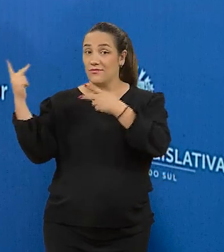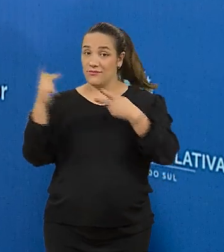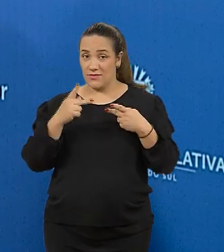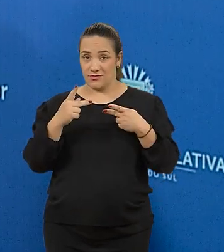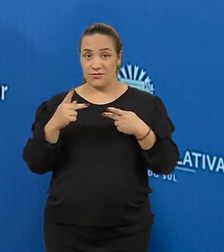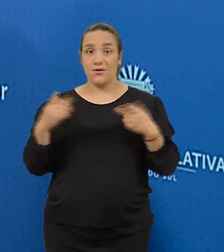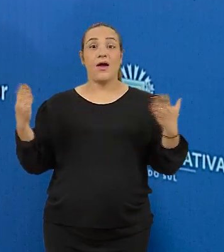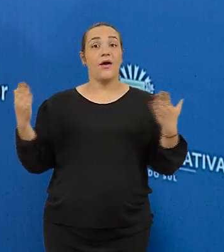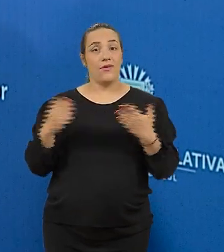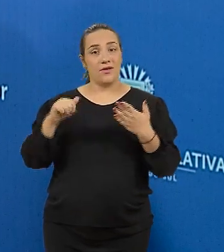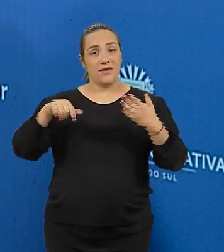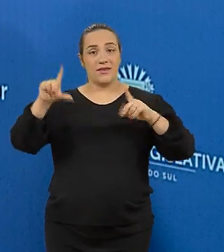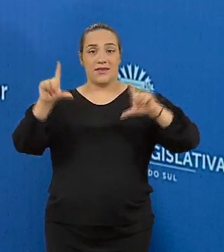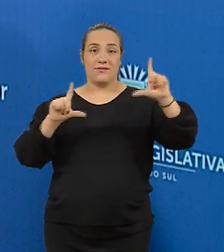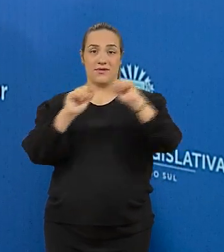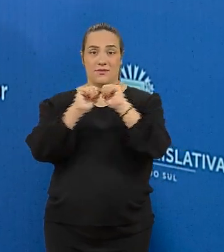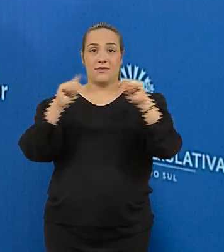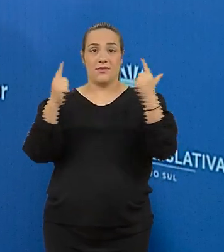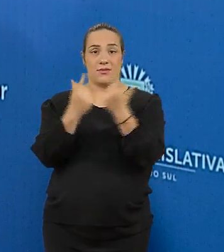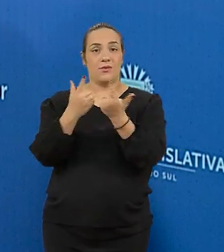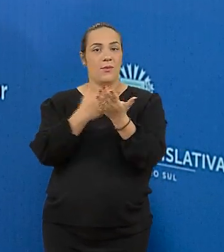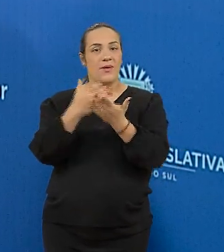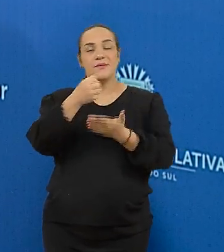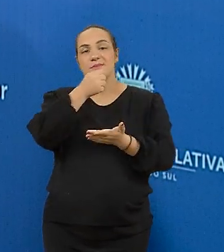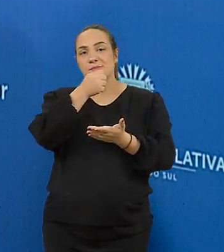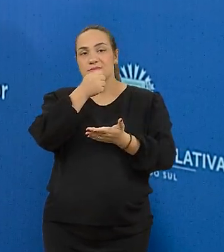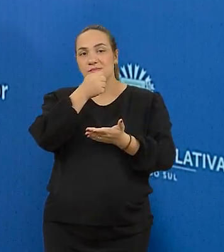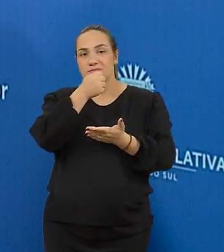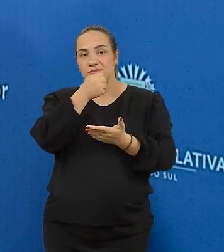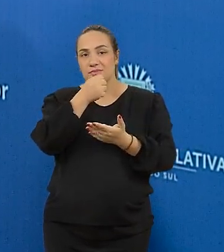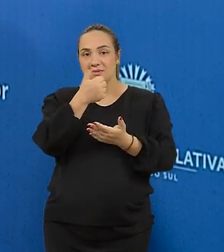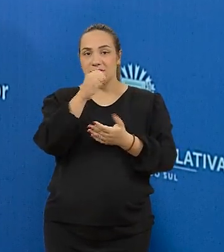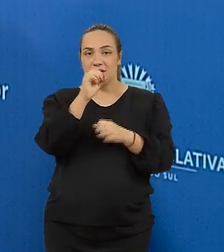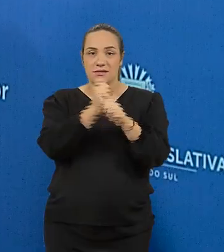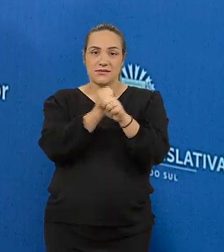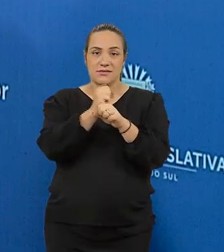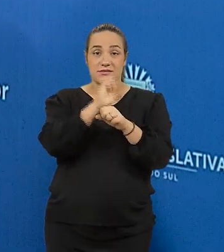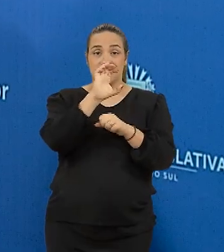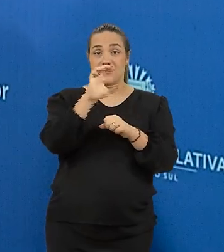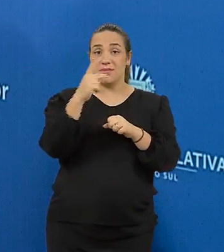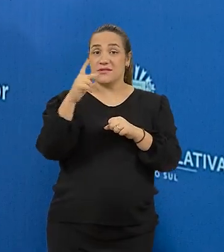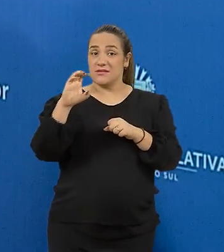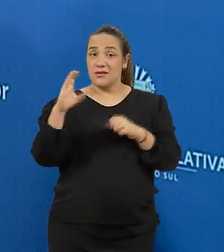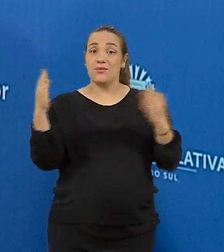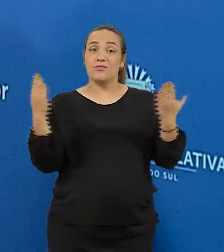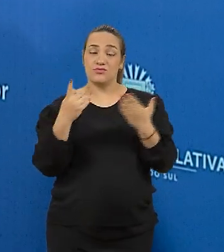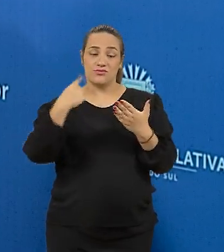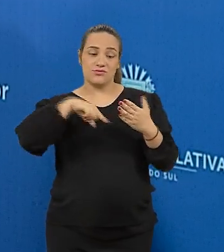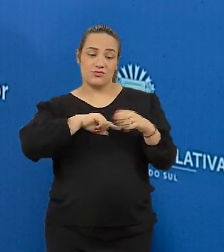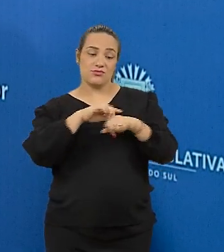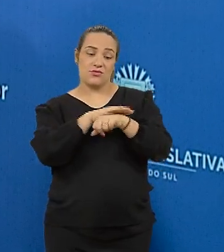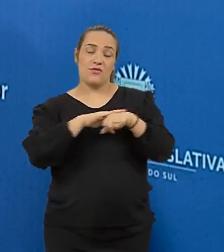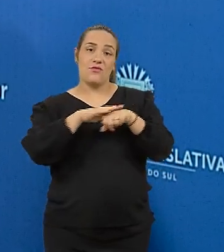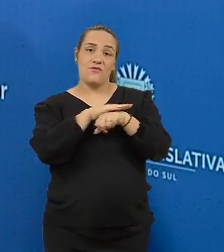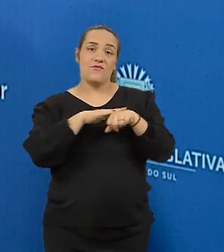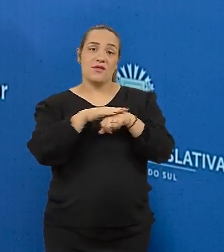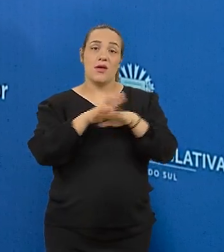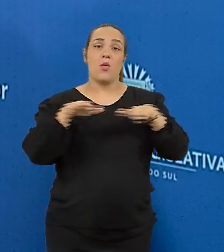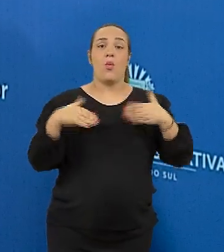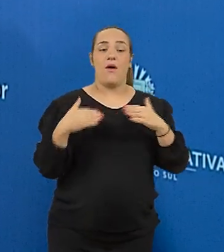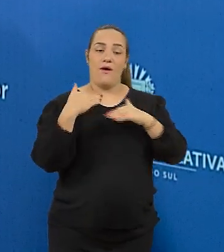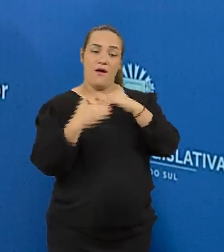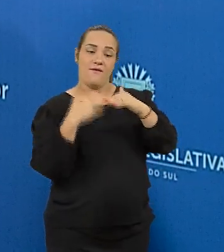Seja bem-vindo. Estamos na TV Assembleia começando o podcast A Década do CPC. Vamos conversar, dialogar sobre